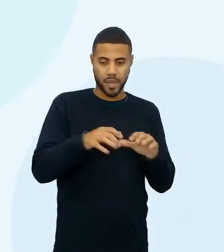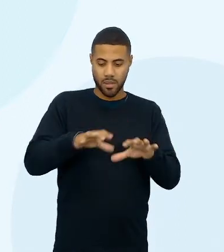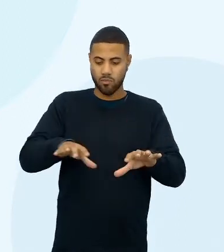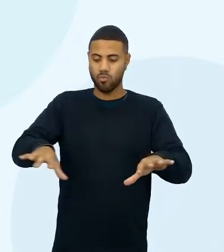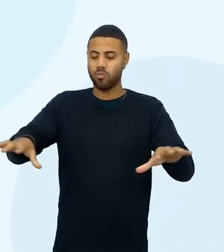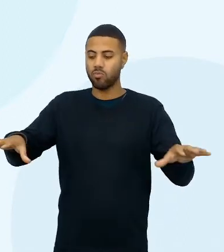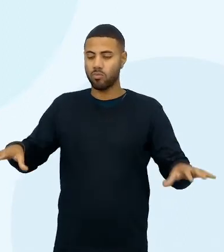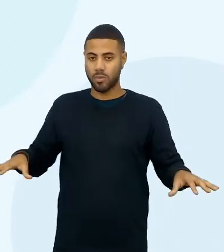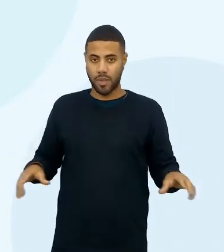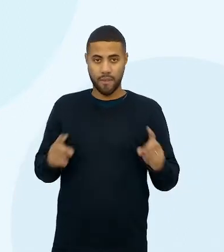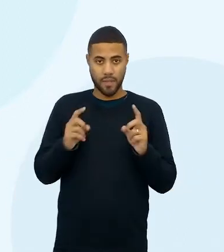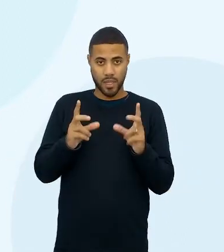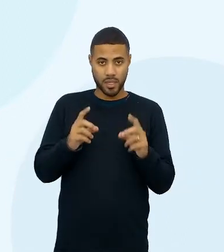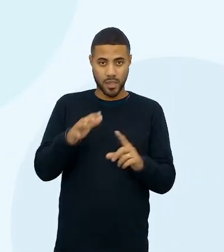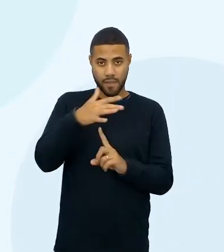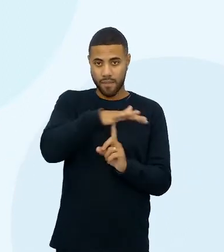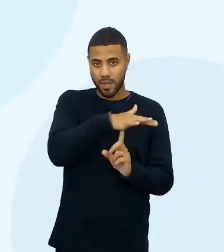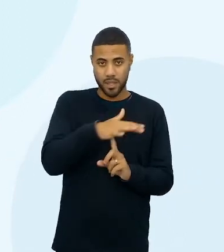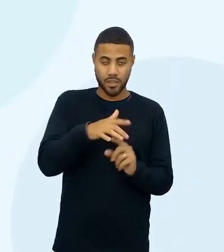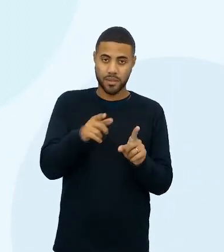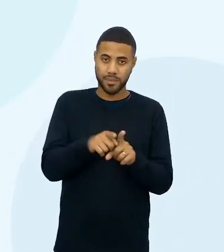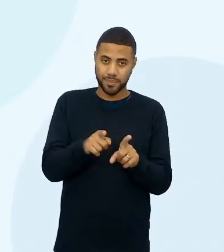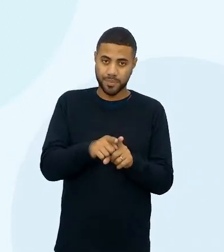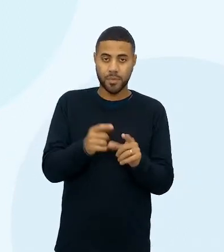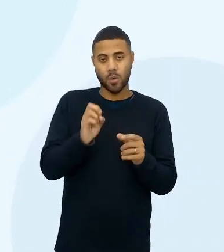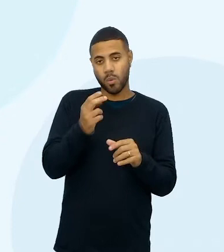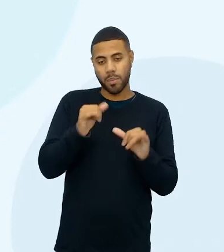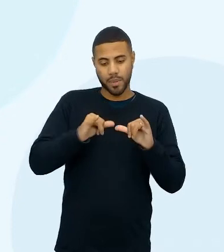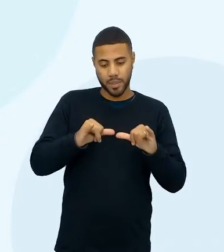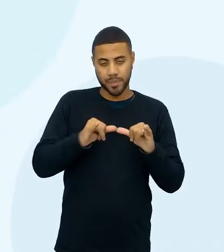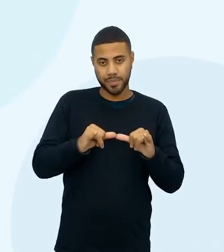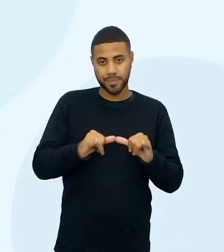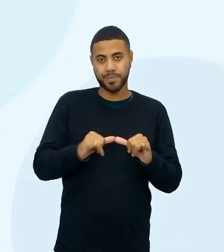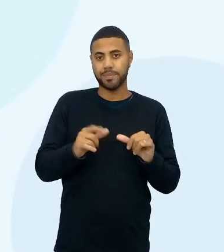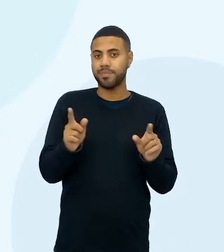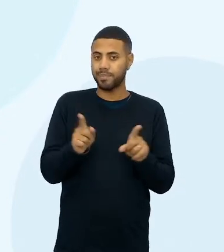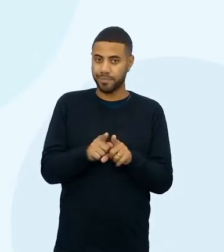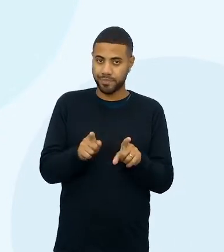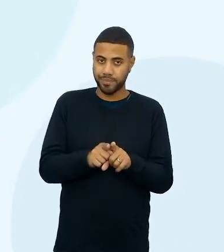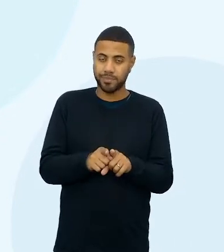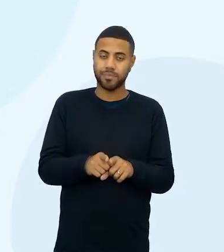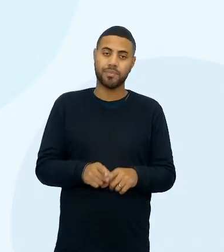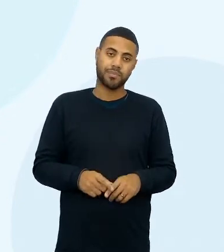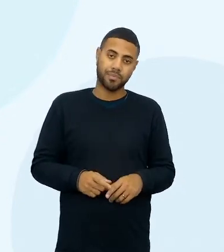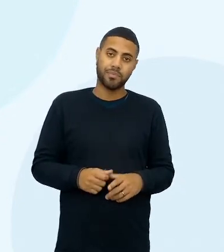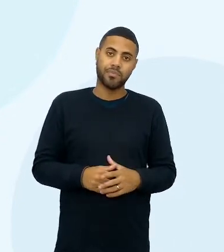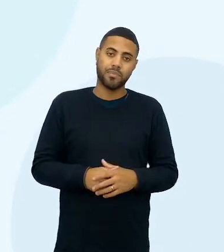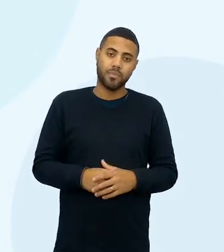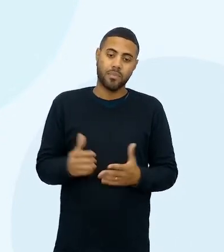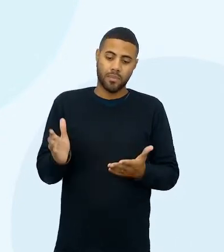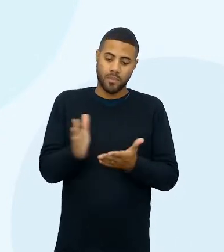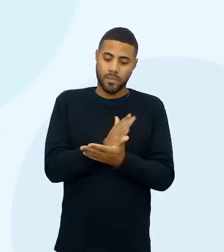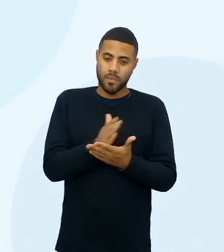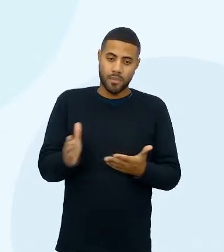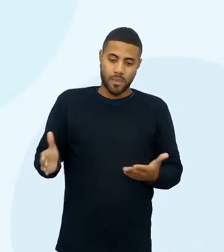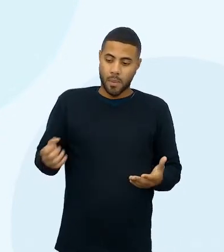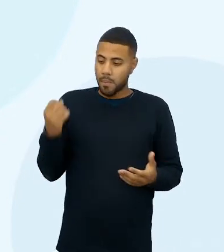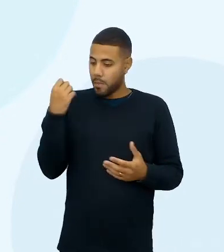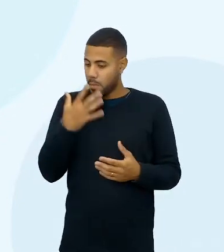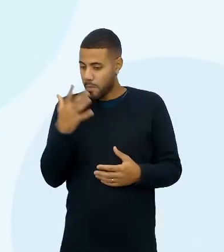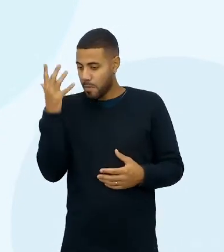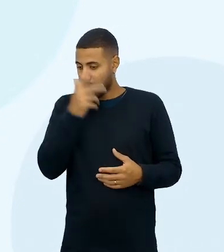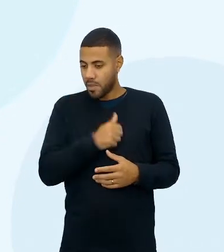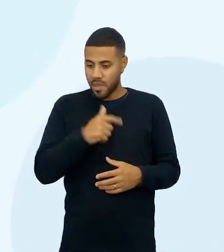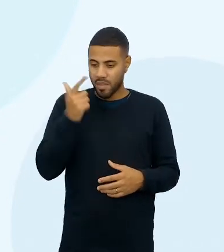né, para vender ainda para o supermercado ou para o feirante, então ele já separa ali do que está